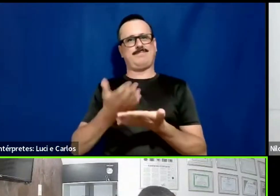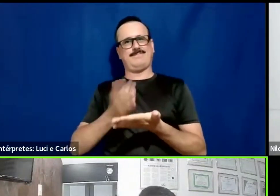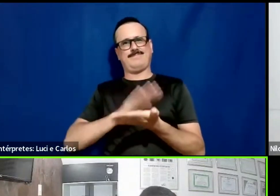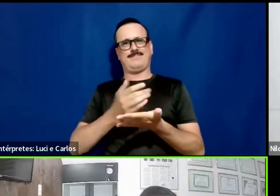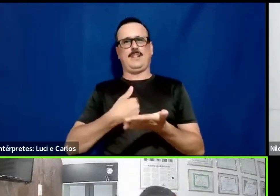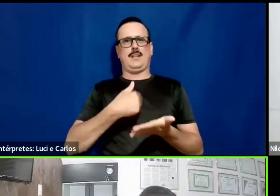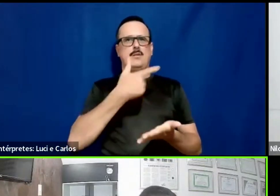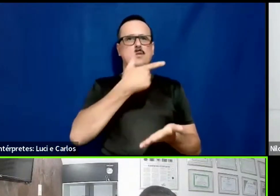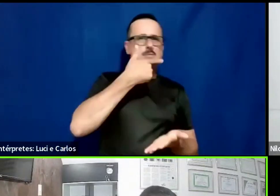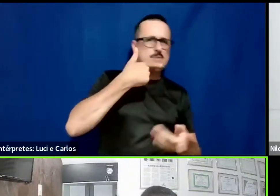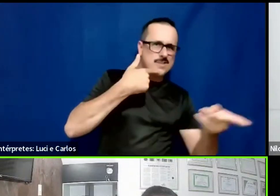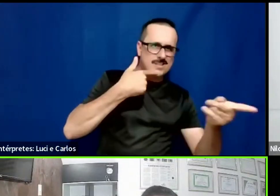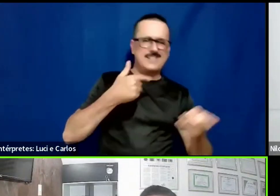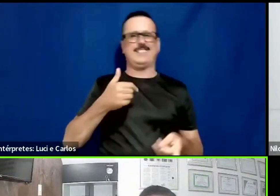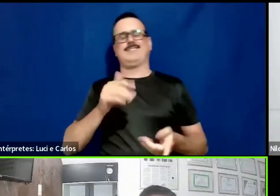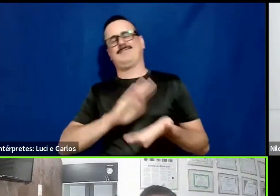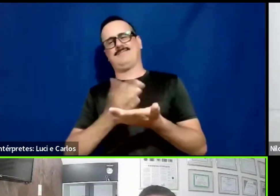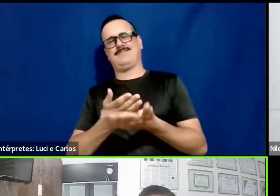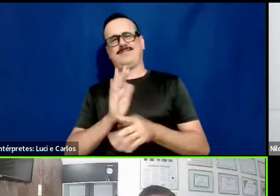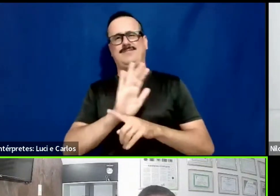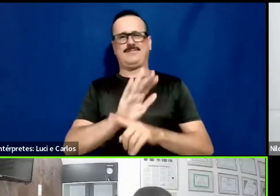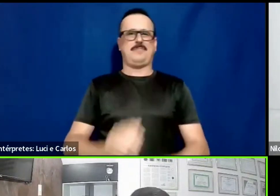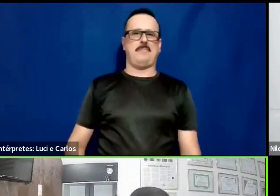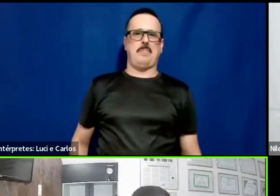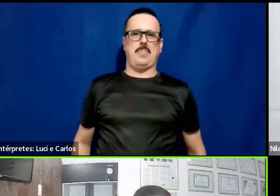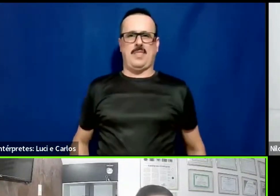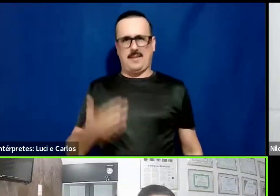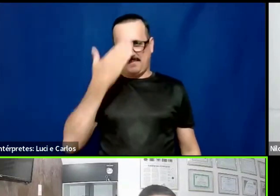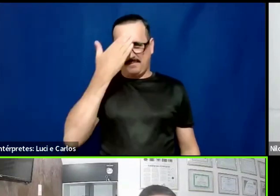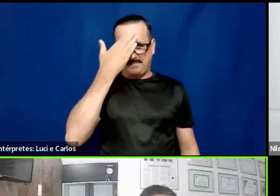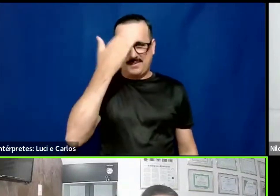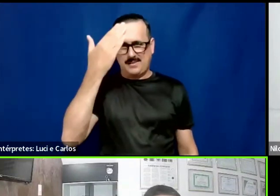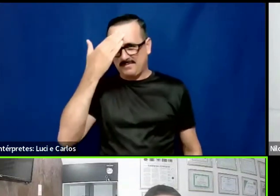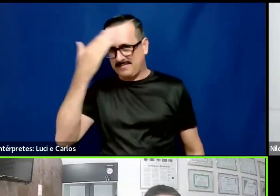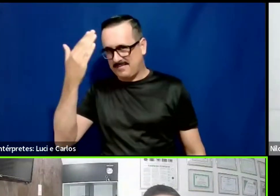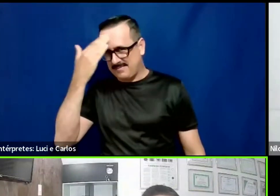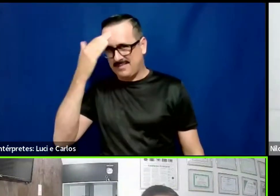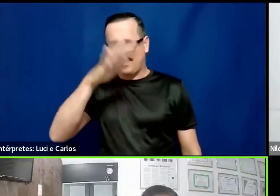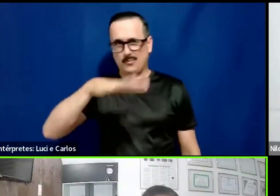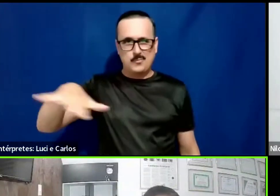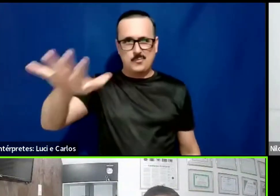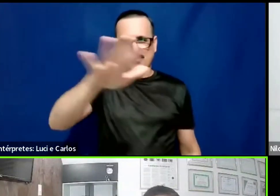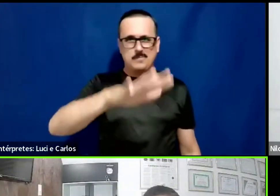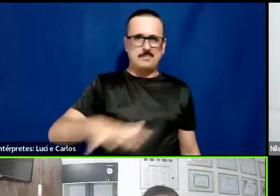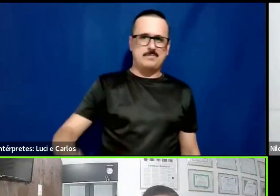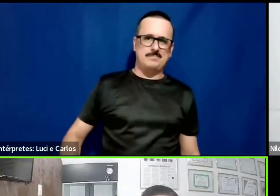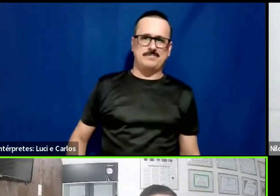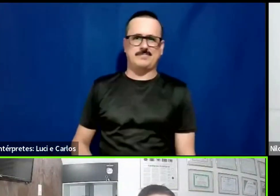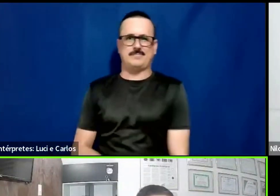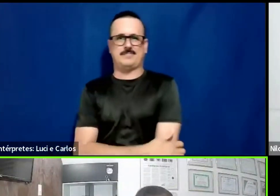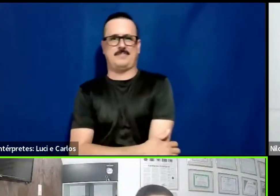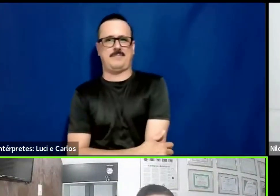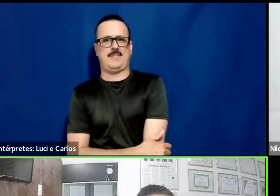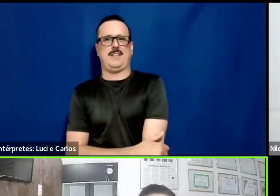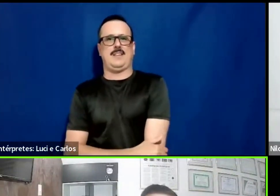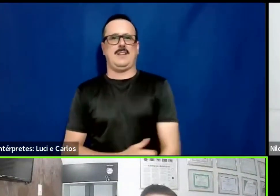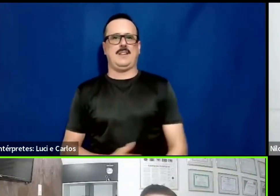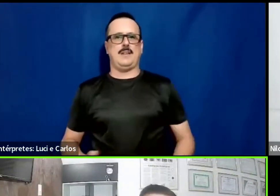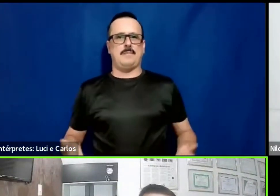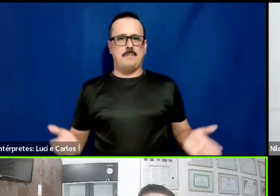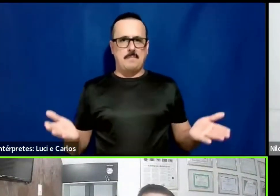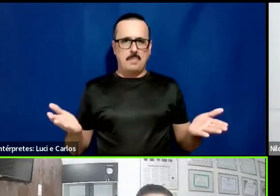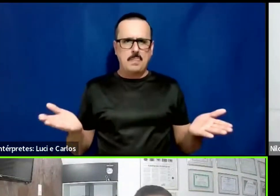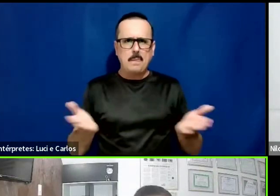excelente apresentação do negócio, e a você, Maia, parabéns pela sua condução, né? E a todos que estão